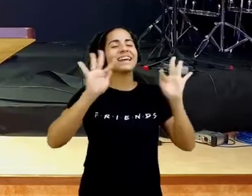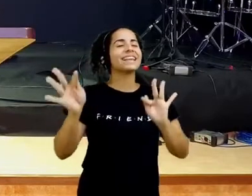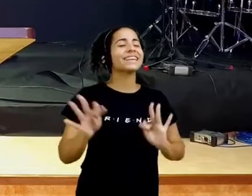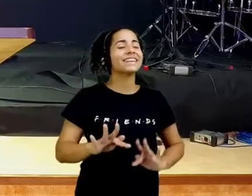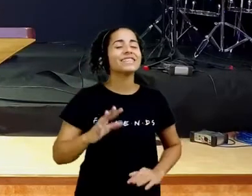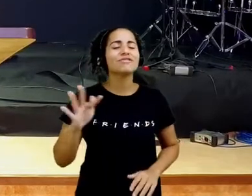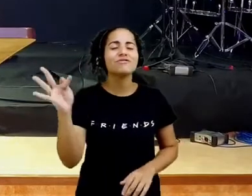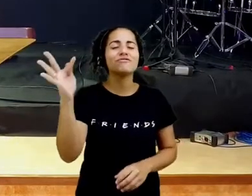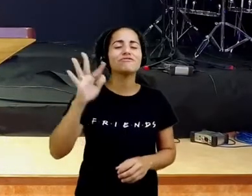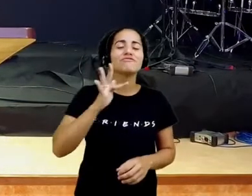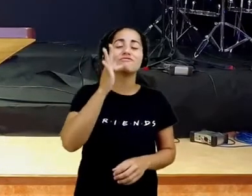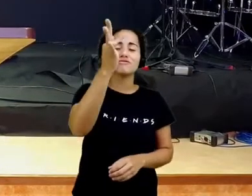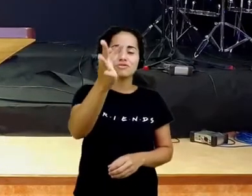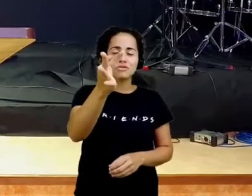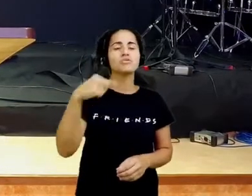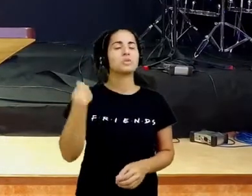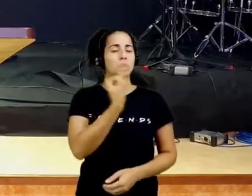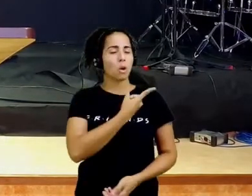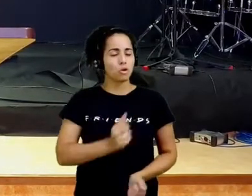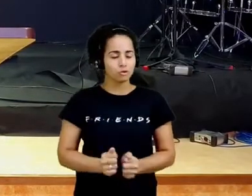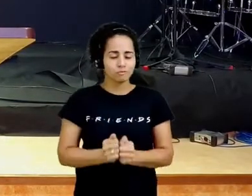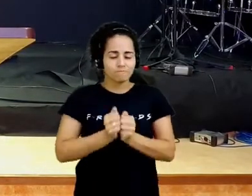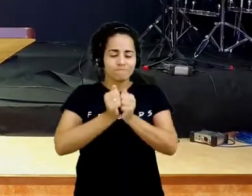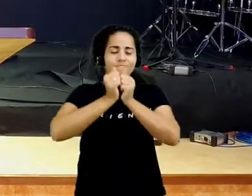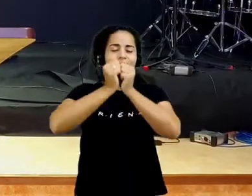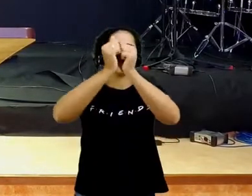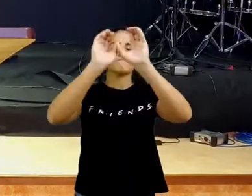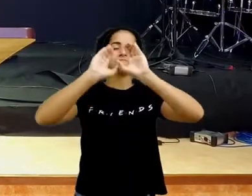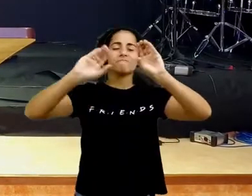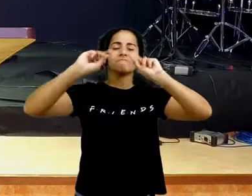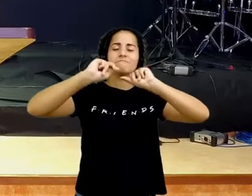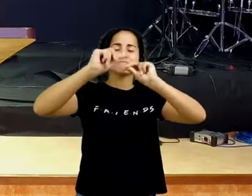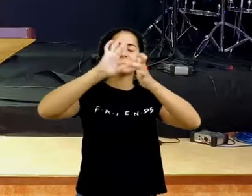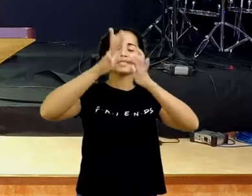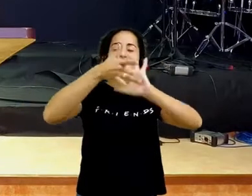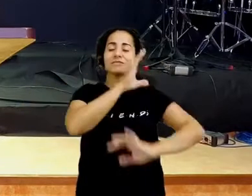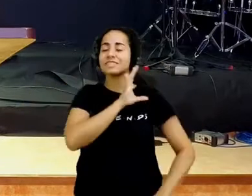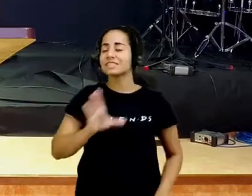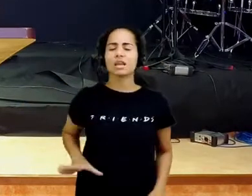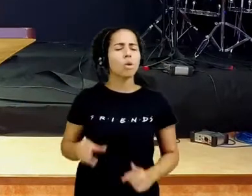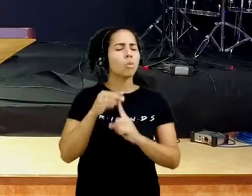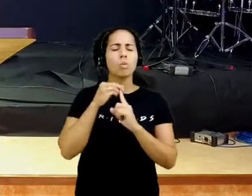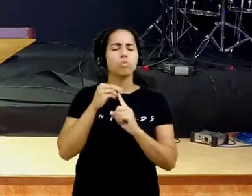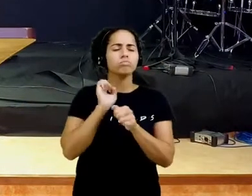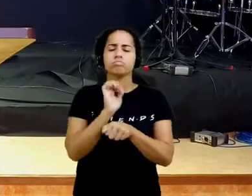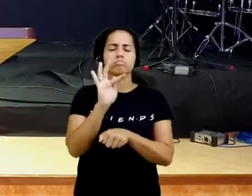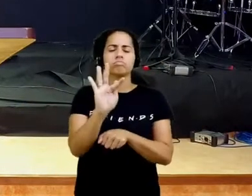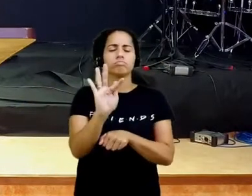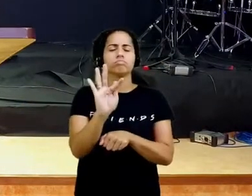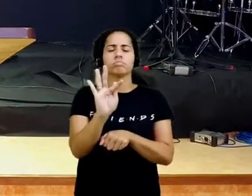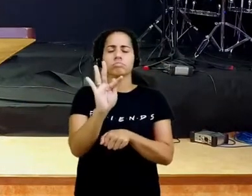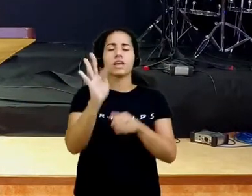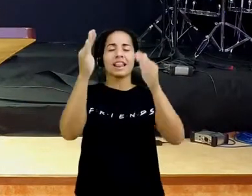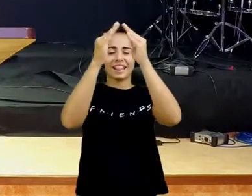um dia estaremos com o Senhor na eternidade e que Jesus Cristo é a nossa única esperança para